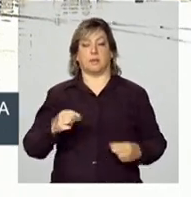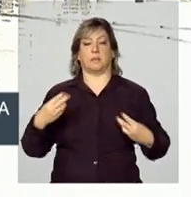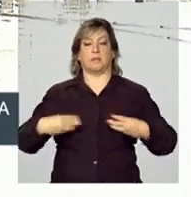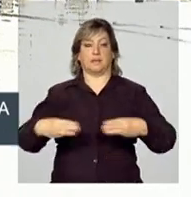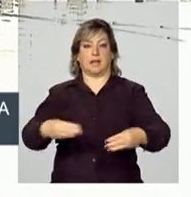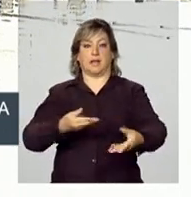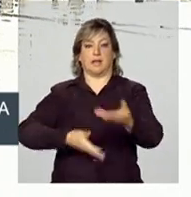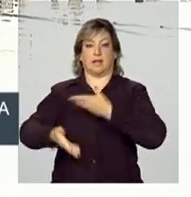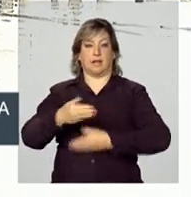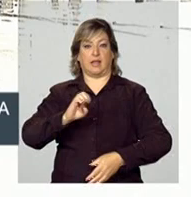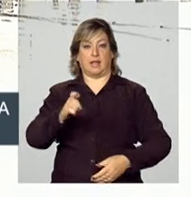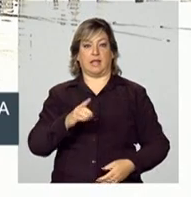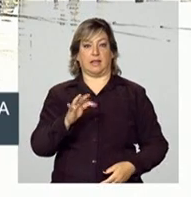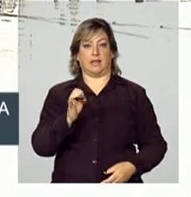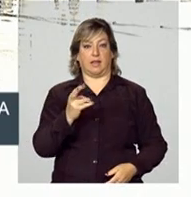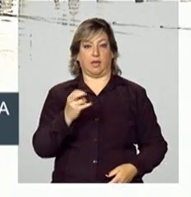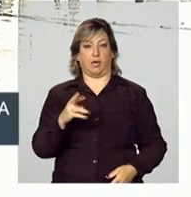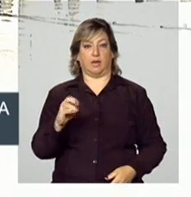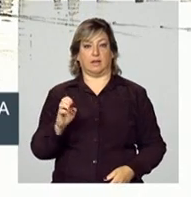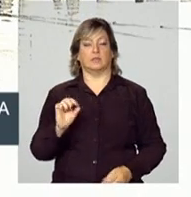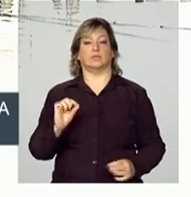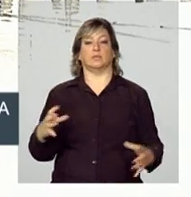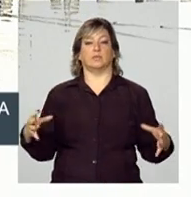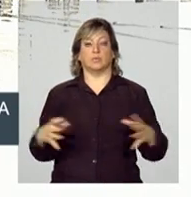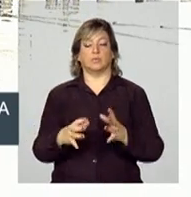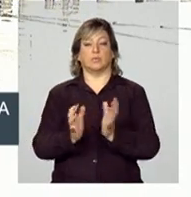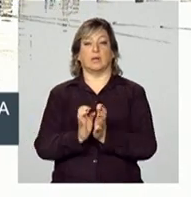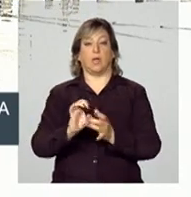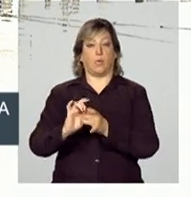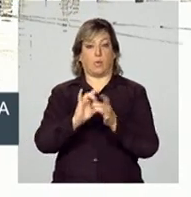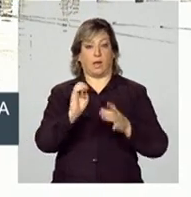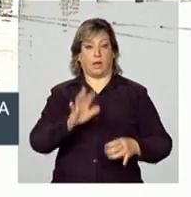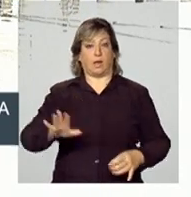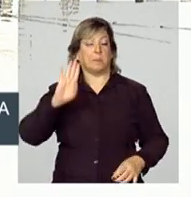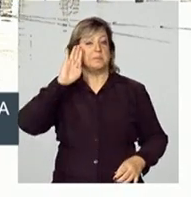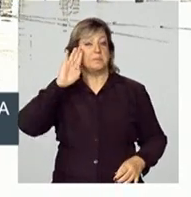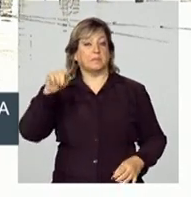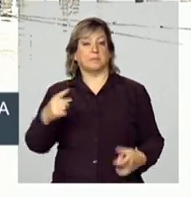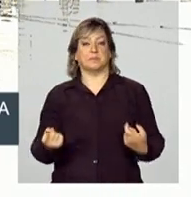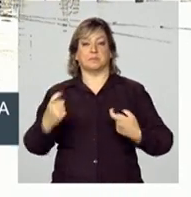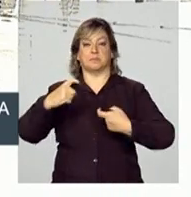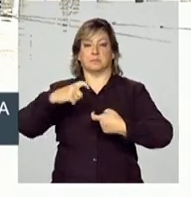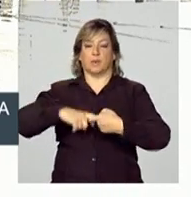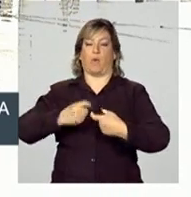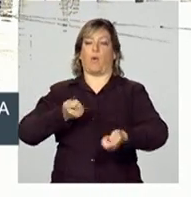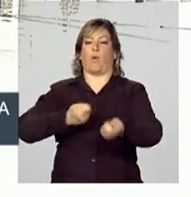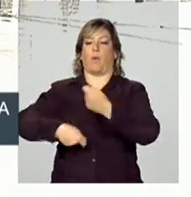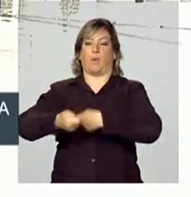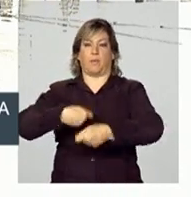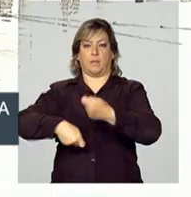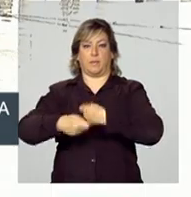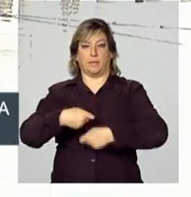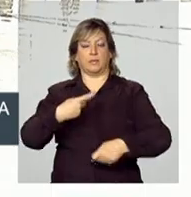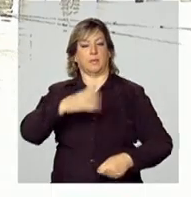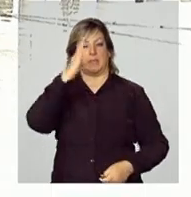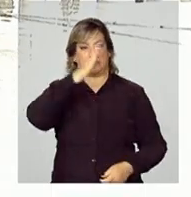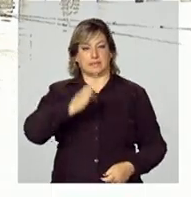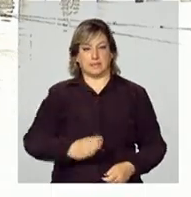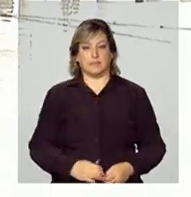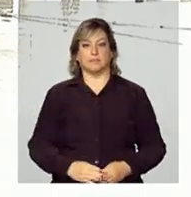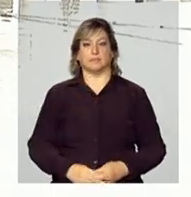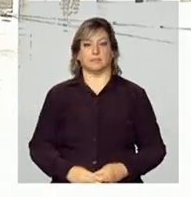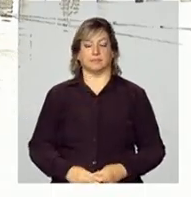exteriores tomada em conjunto a união europeia é o principal parceiro comercial do